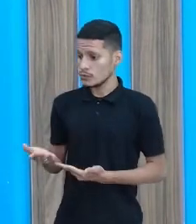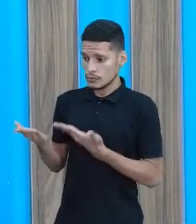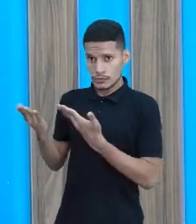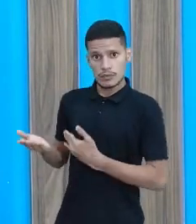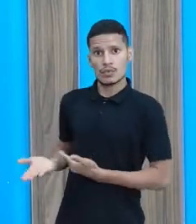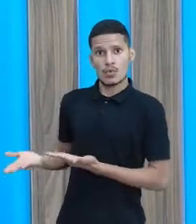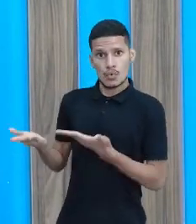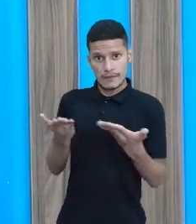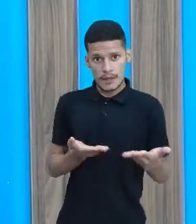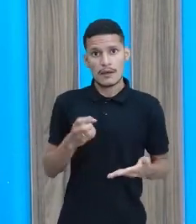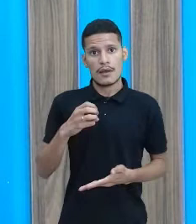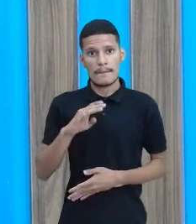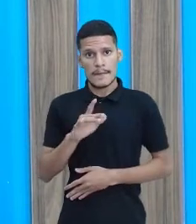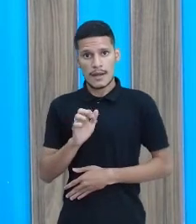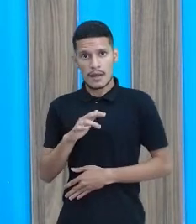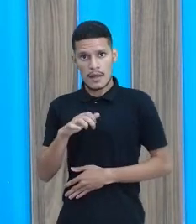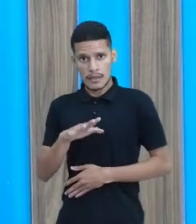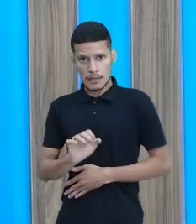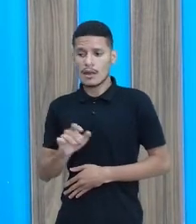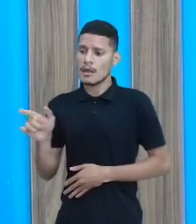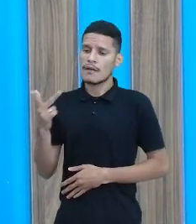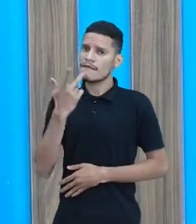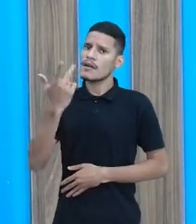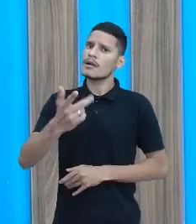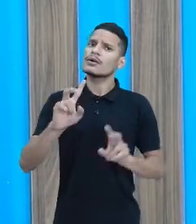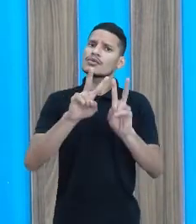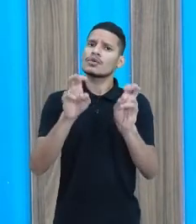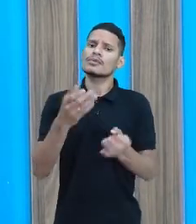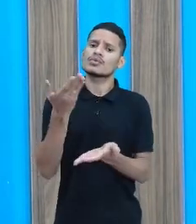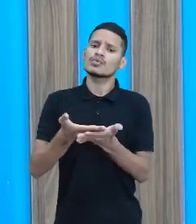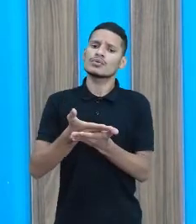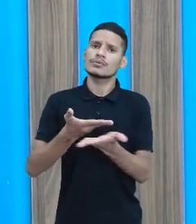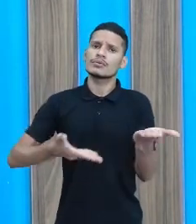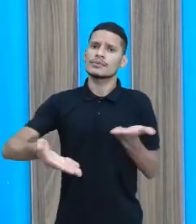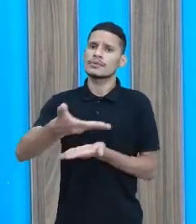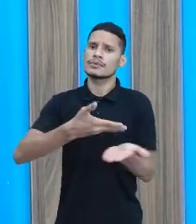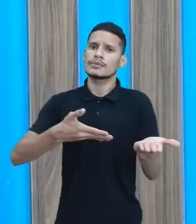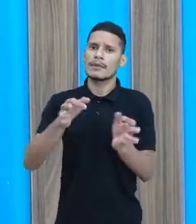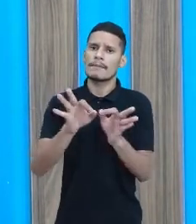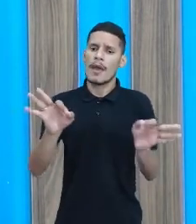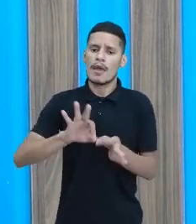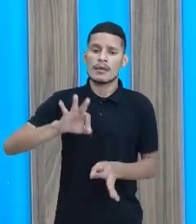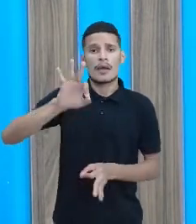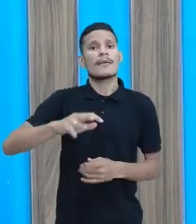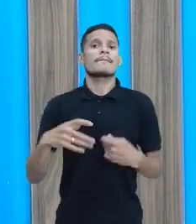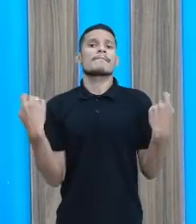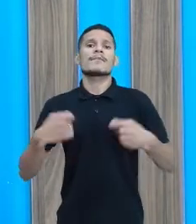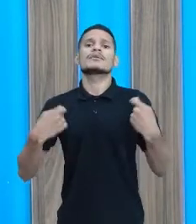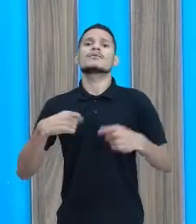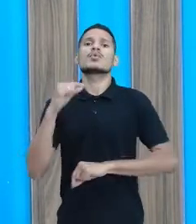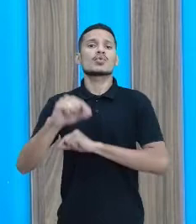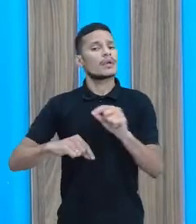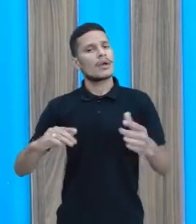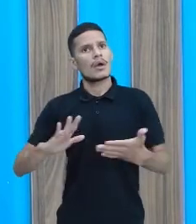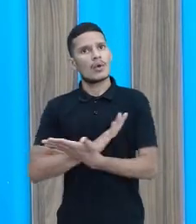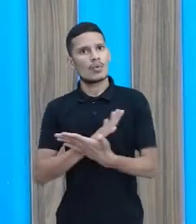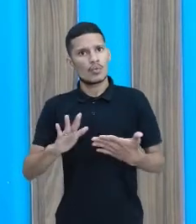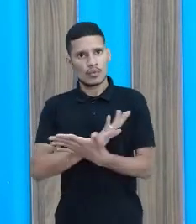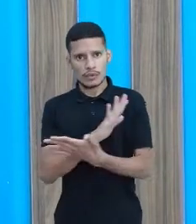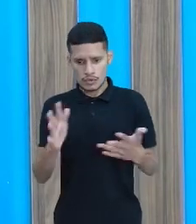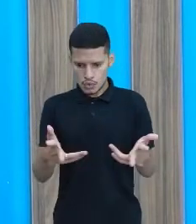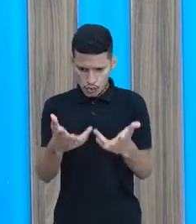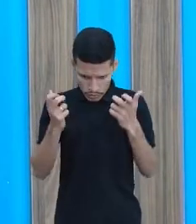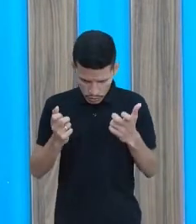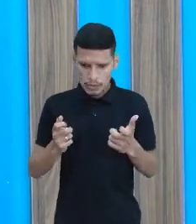professora Briane para ela falar um pouco de que esse estudo das relações métricas, ele precisa ter algumas observações. Você